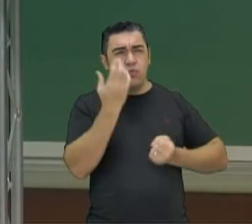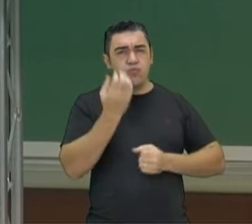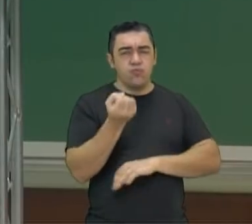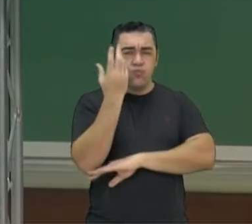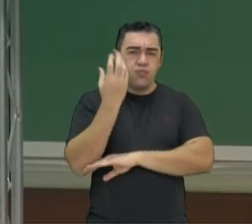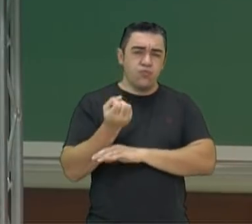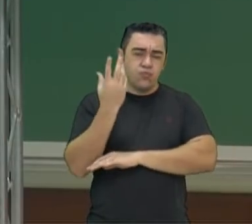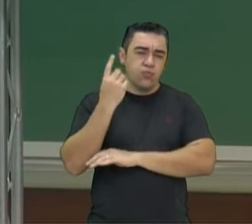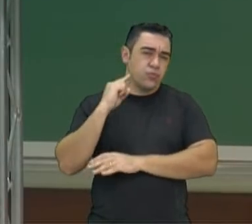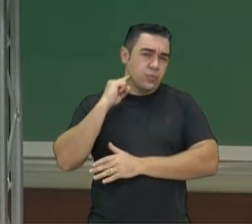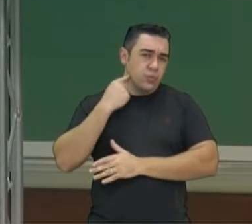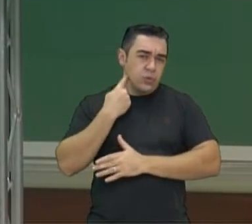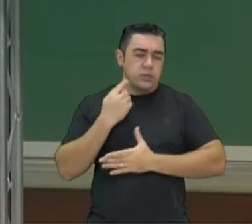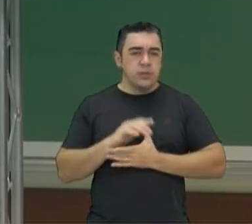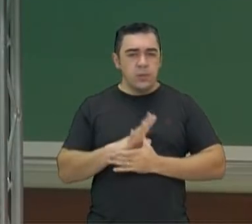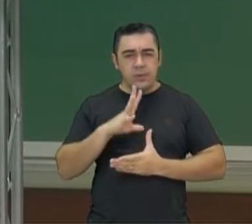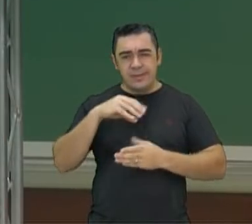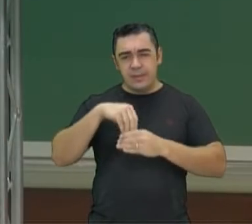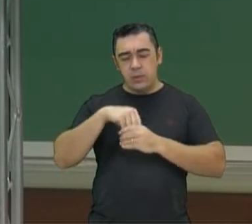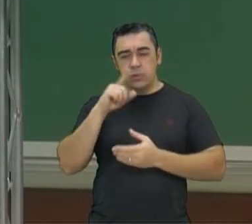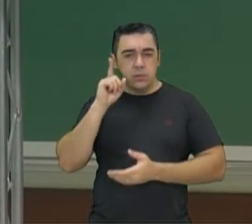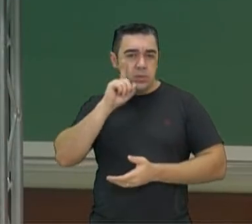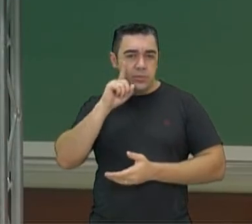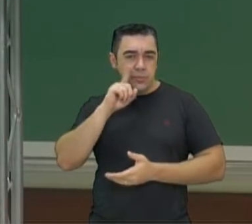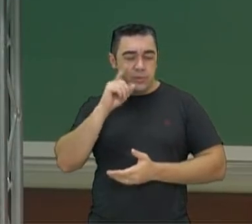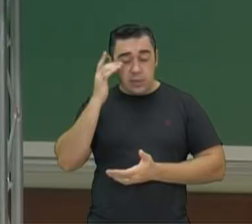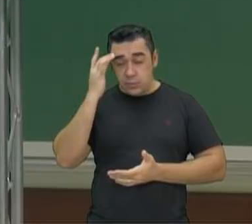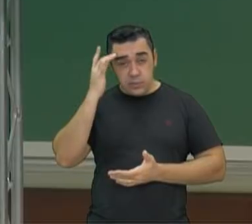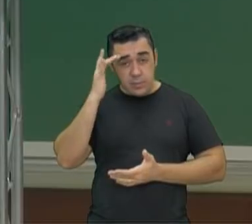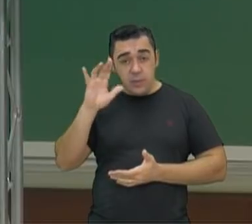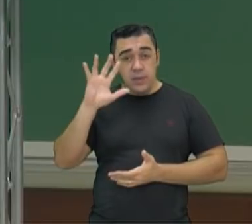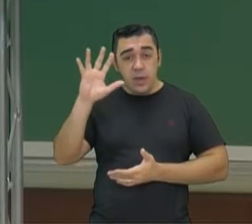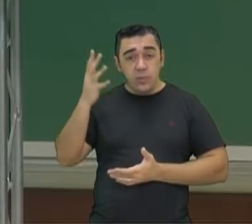dentro dos Estados Unidos, né? Esse processo dessa